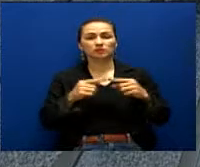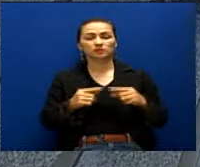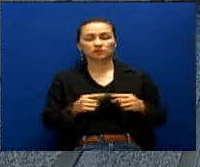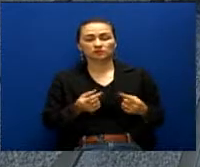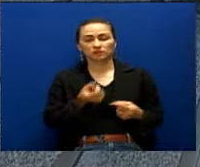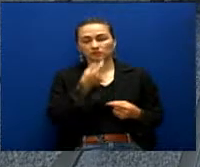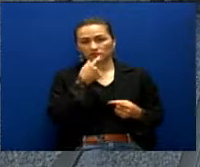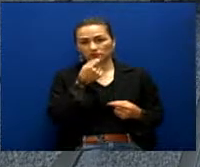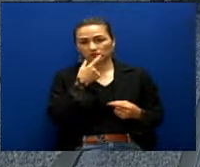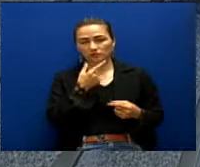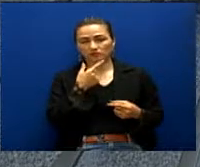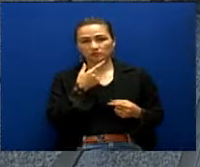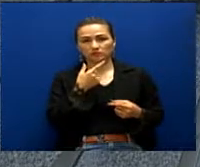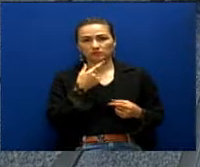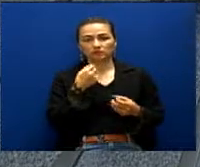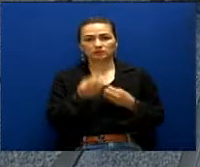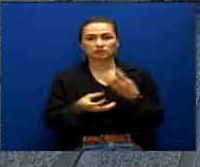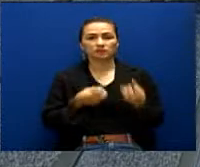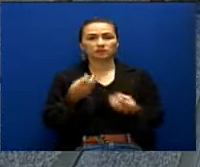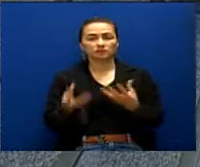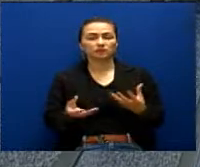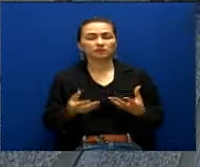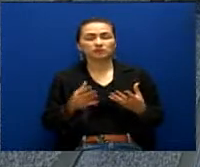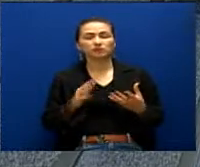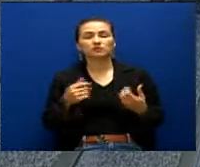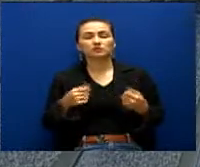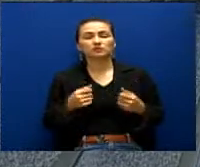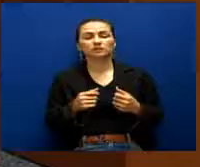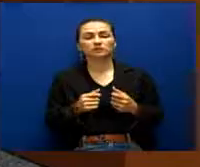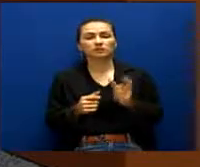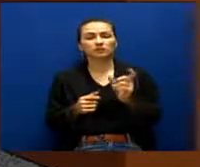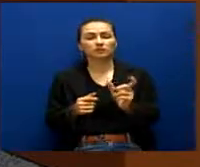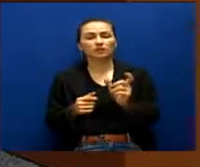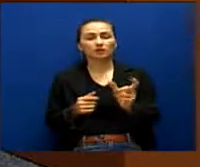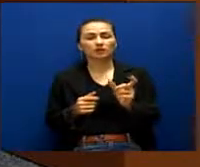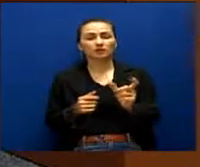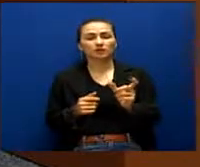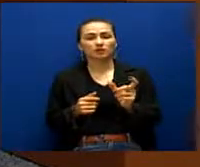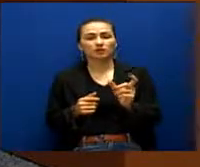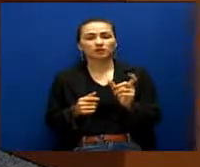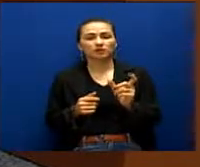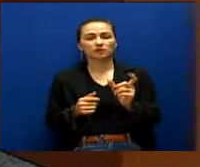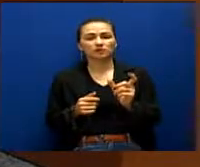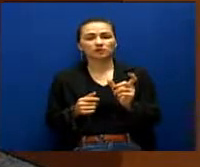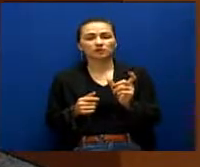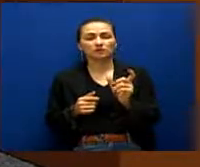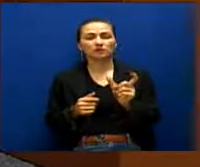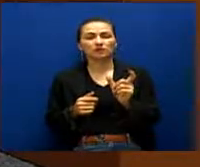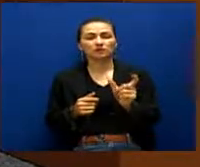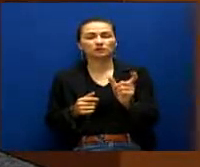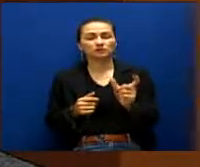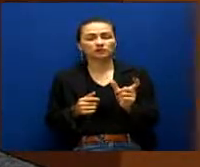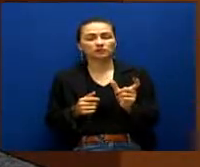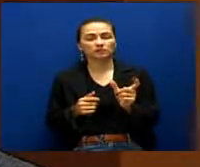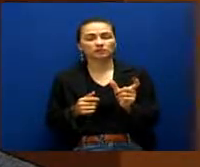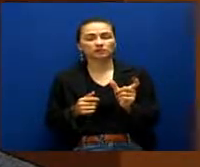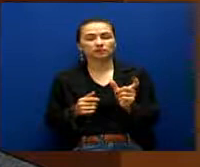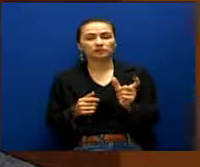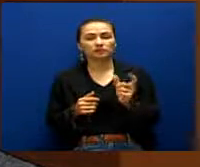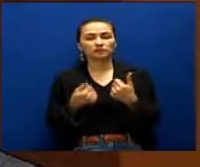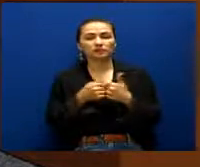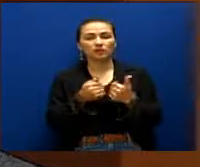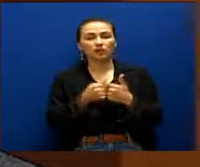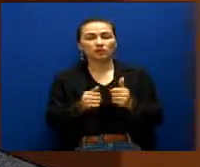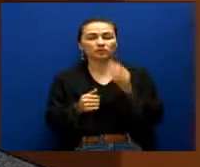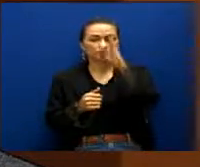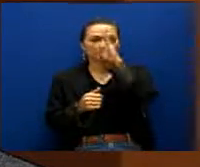bom. Rejeitadas. Não, o conteúdo é muito bom. Eu acho que tem que ter passe livre para todo mundo tem que andar de ônibus de graça. Não vamos entrar nesse mérito. Não é o mérito do pedido.